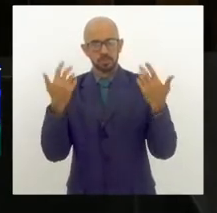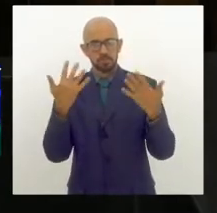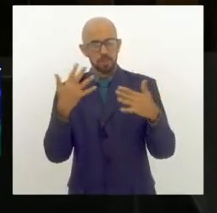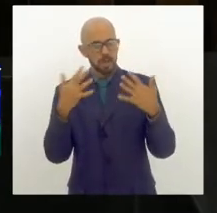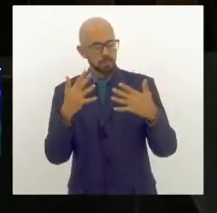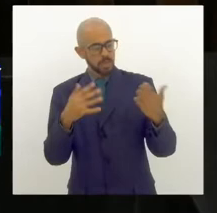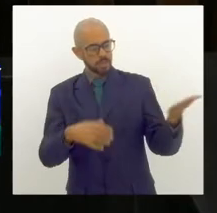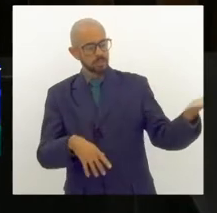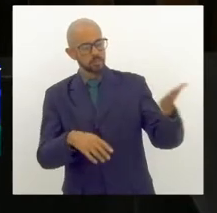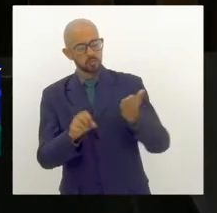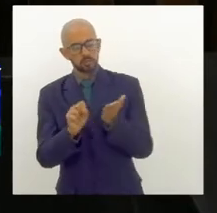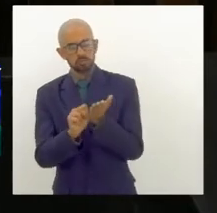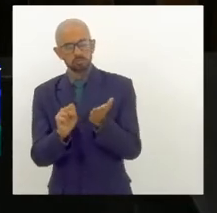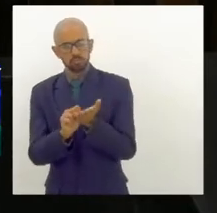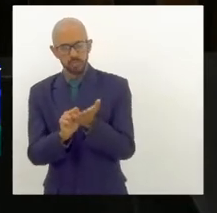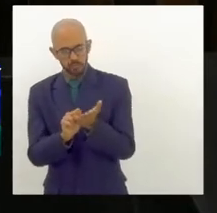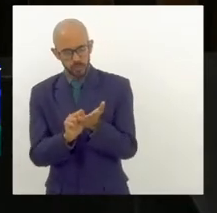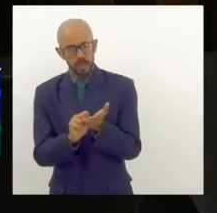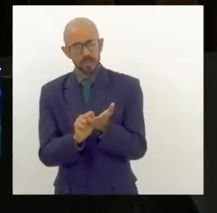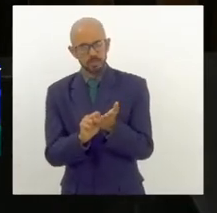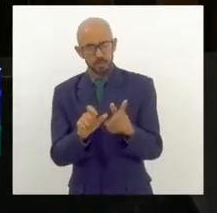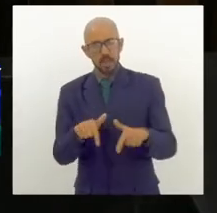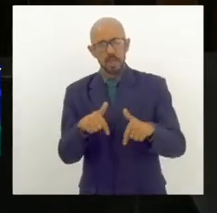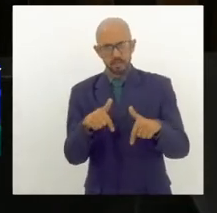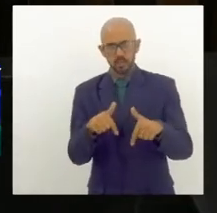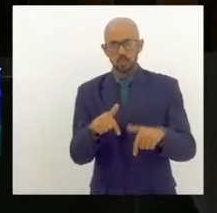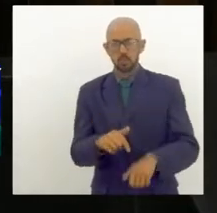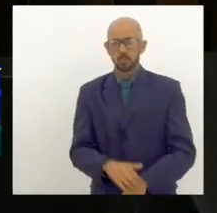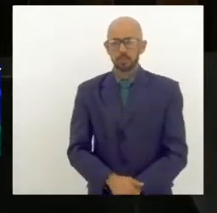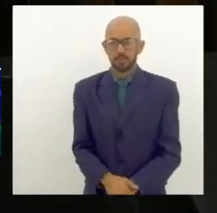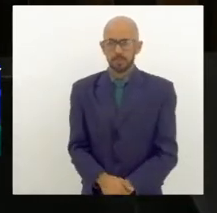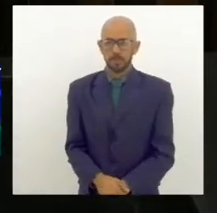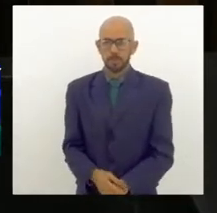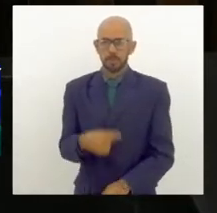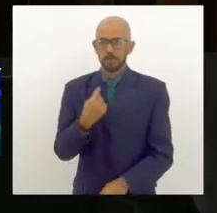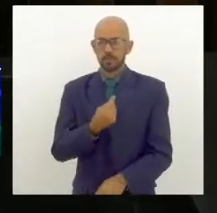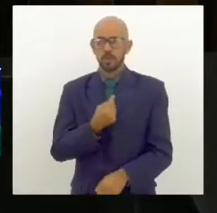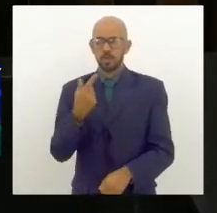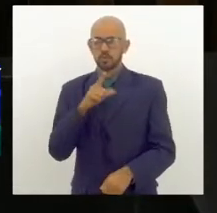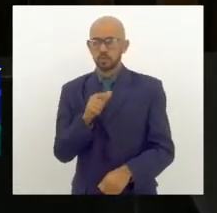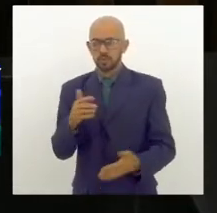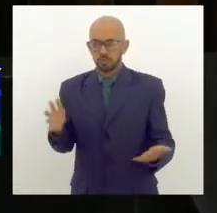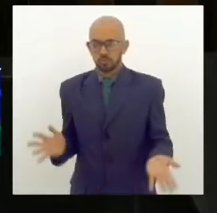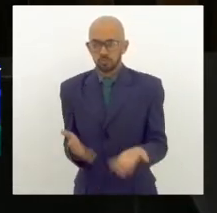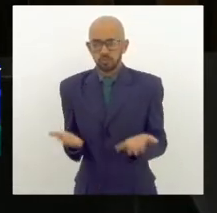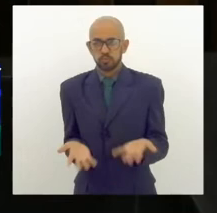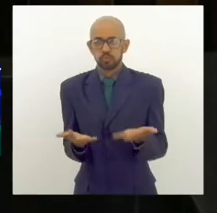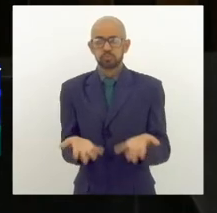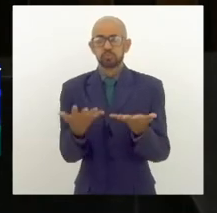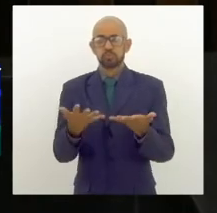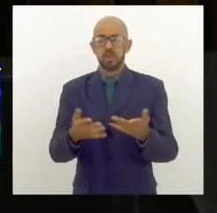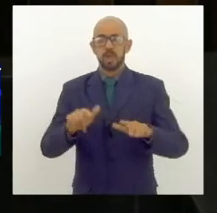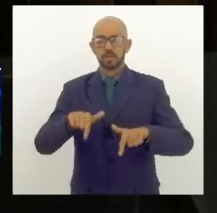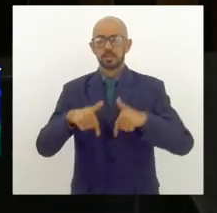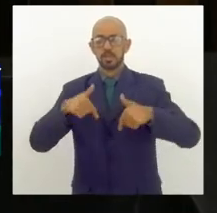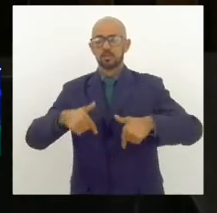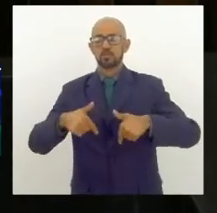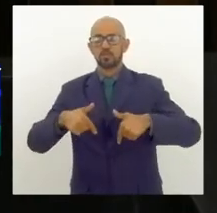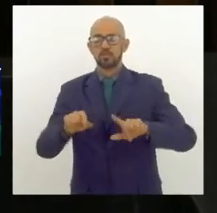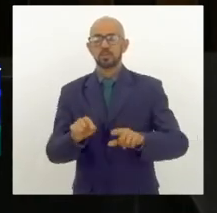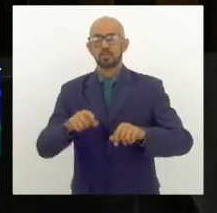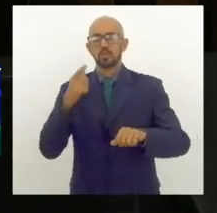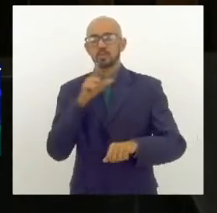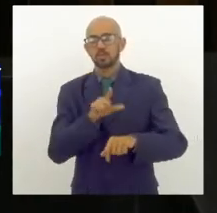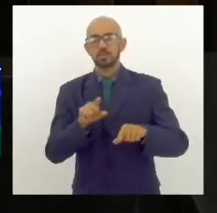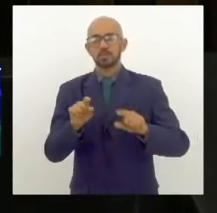Vossa Excelência, deputado Malafaia, pela iniciativa. Que nós possamos estimular esse tipo de iniciativa, que nós possamos dar